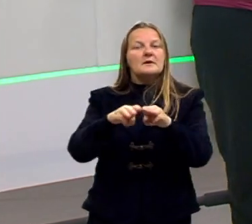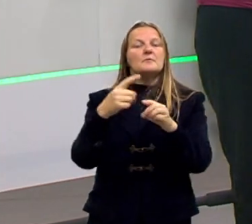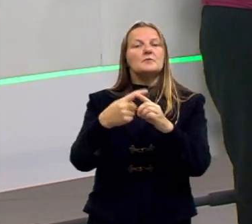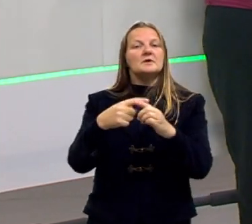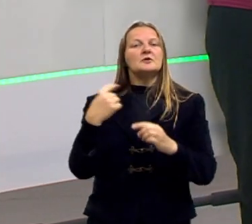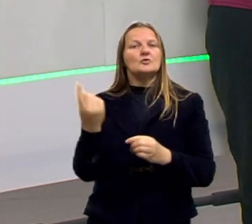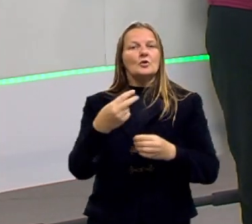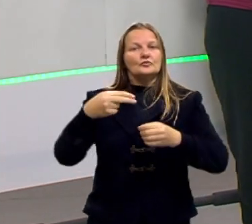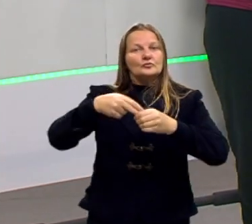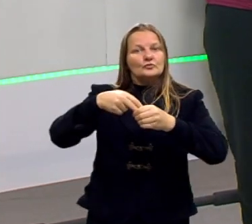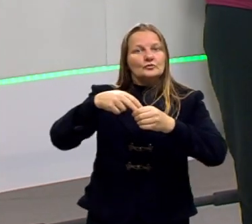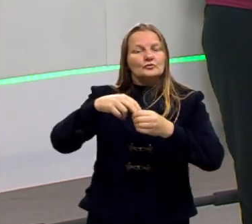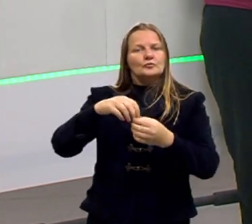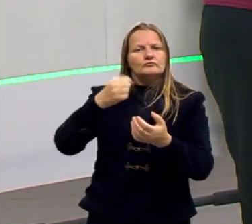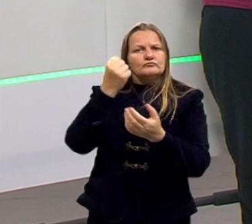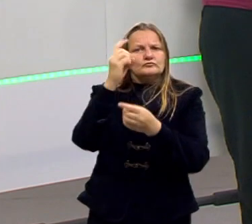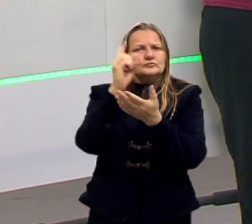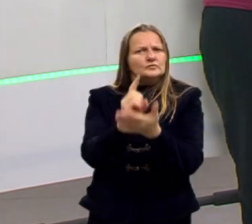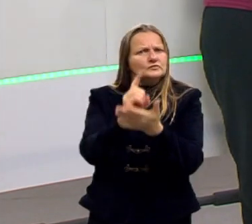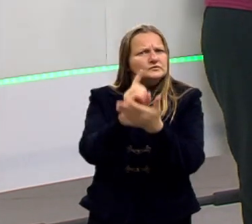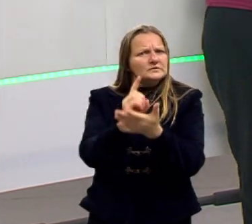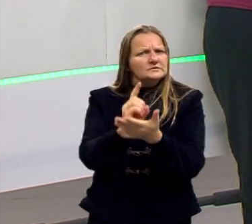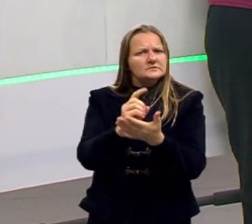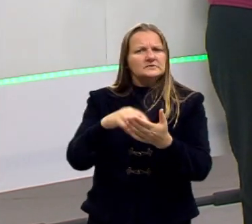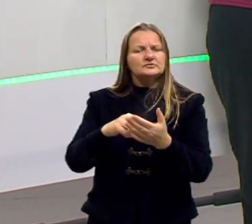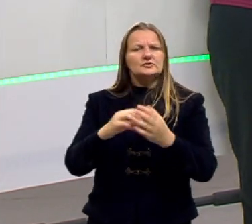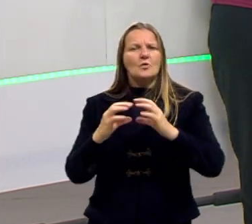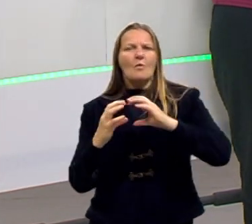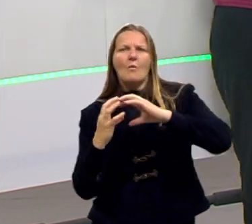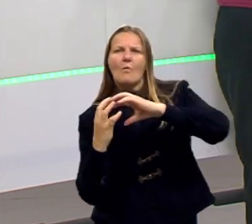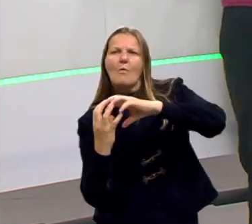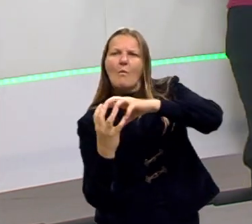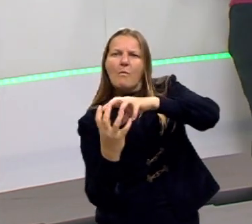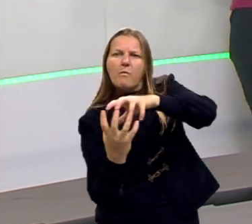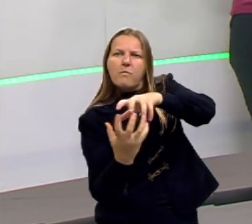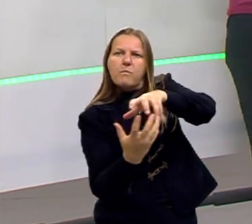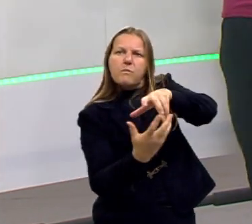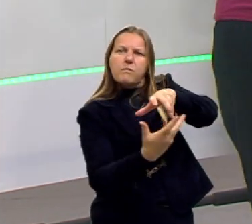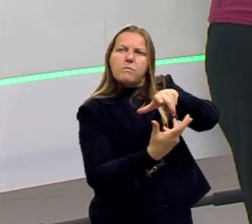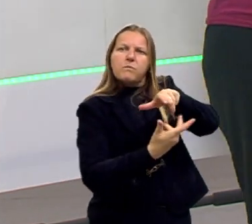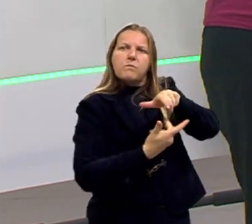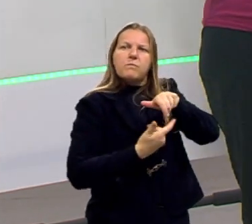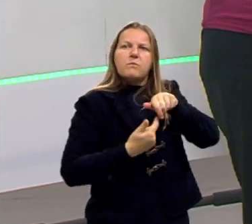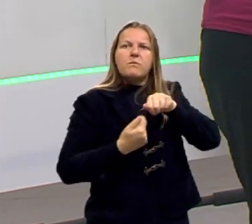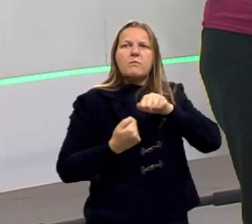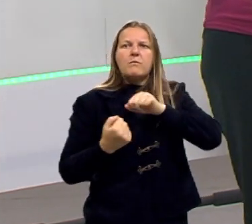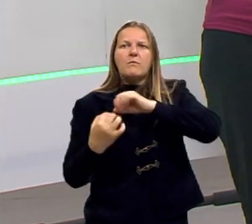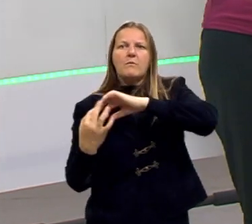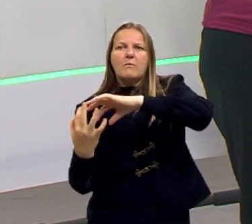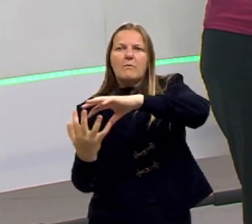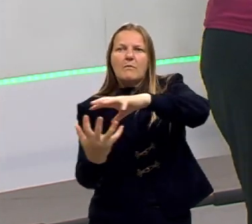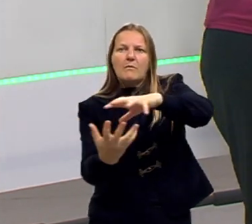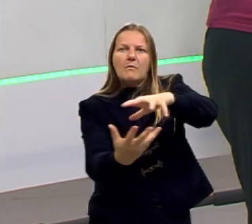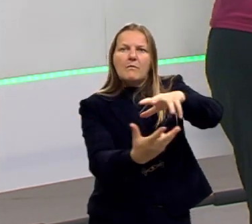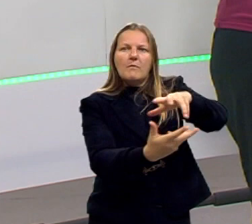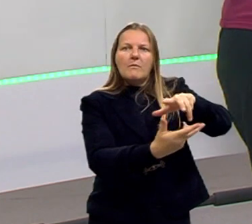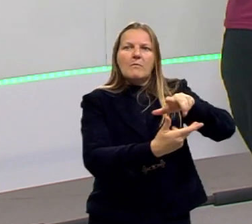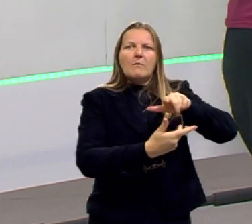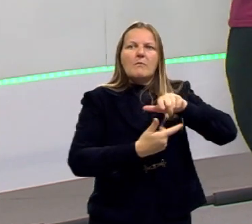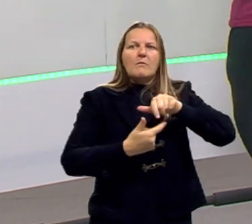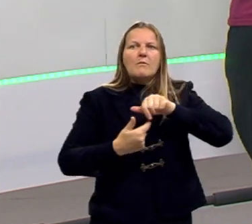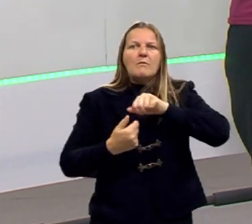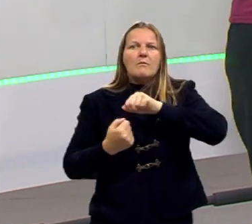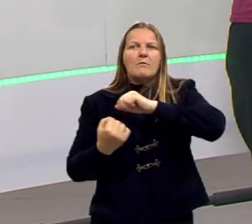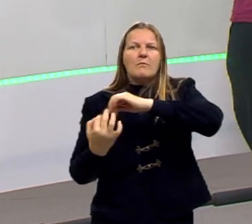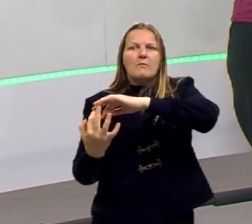porque o nosso núcleo ele é muito denso né e ele começa a rodar arrotar dentro do magma quando ele começa a fazer esse